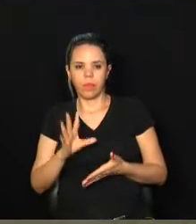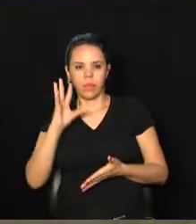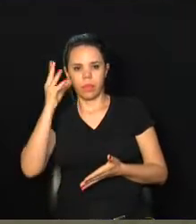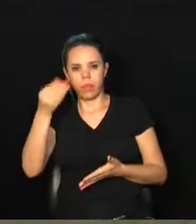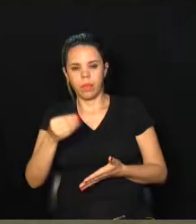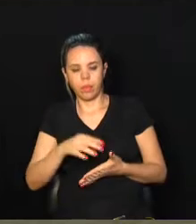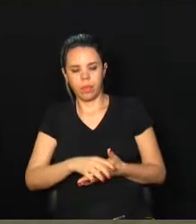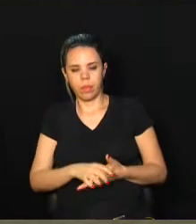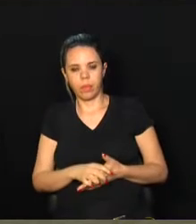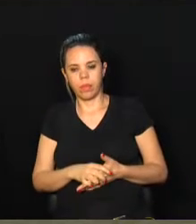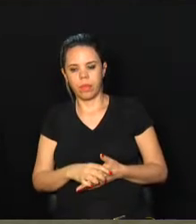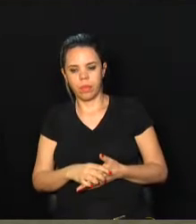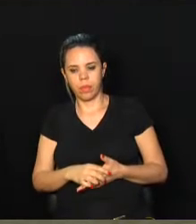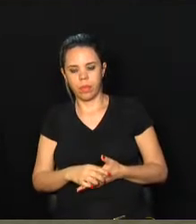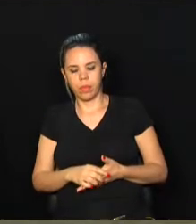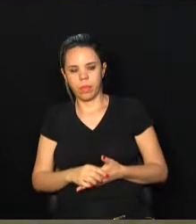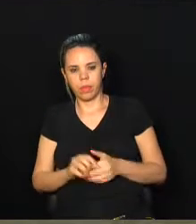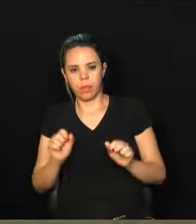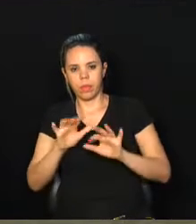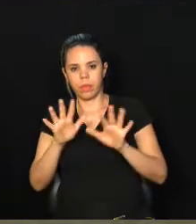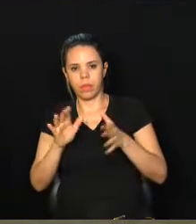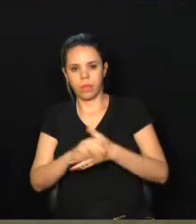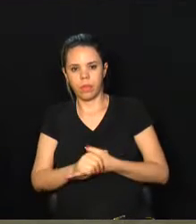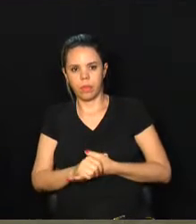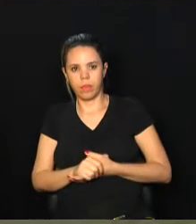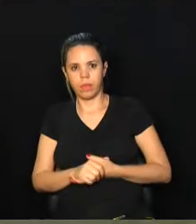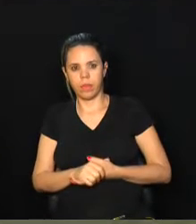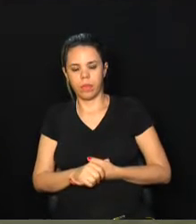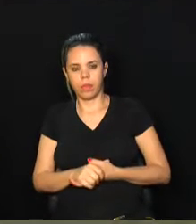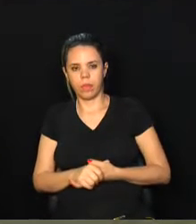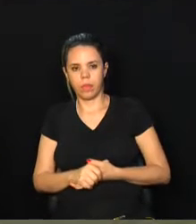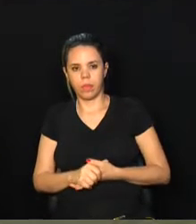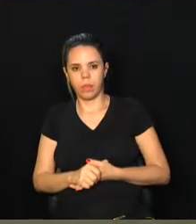e muito claro.